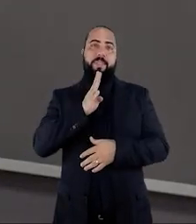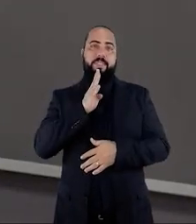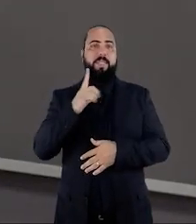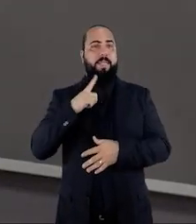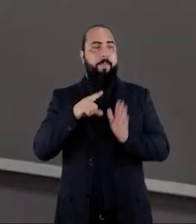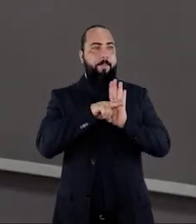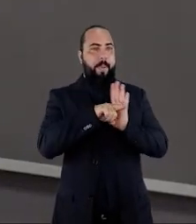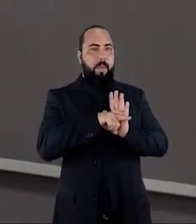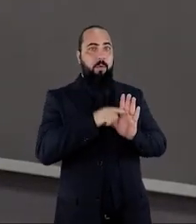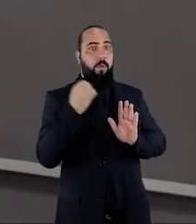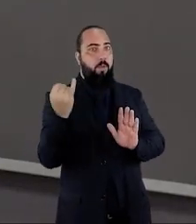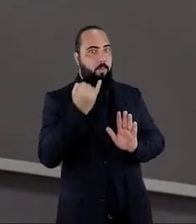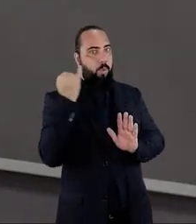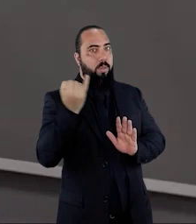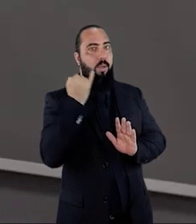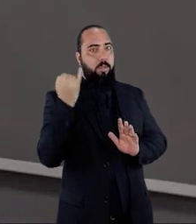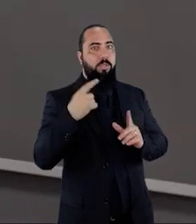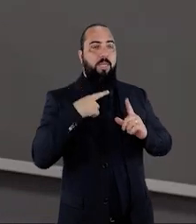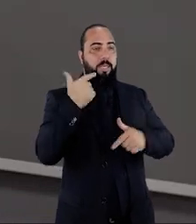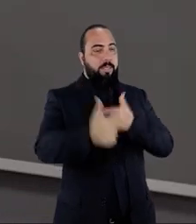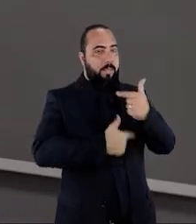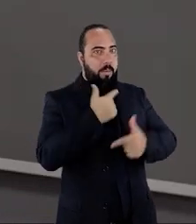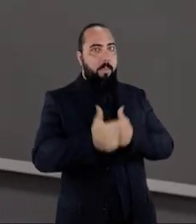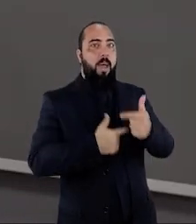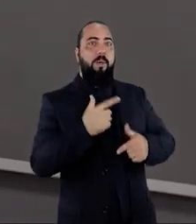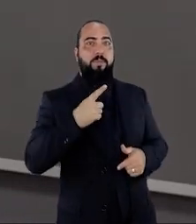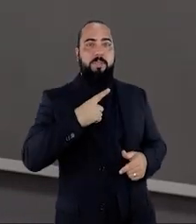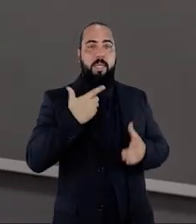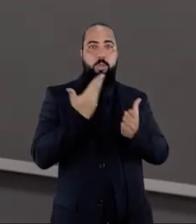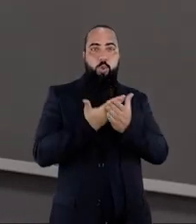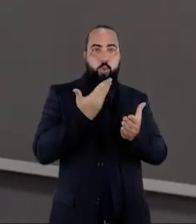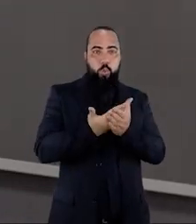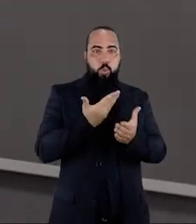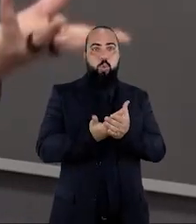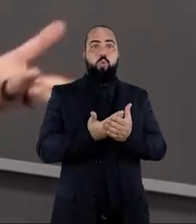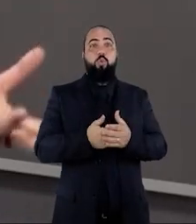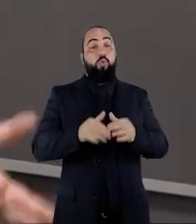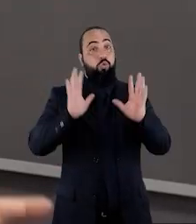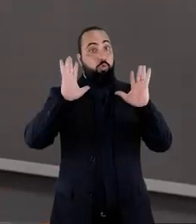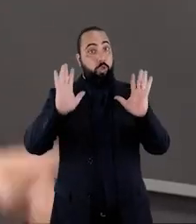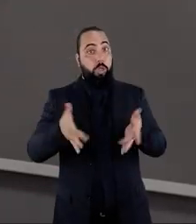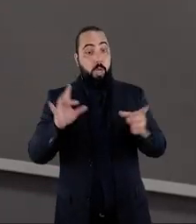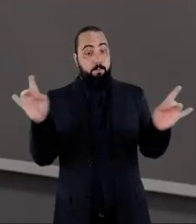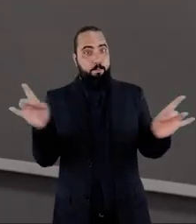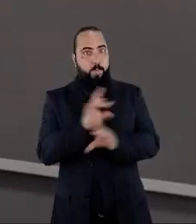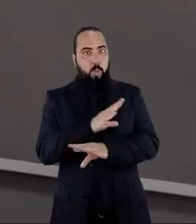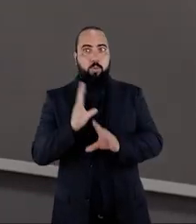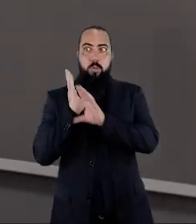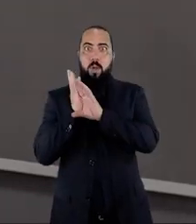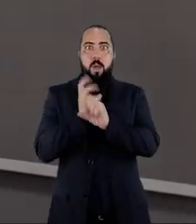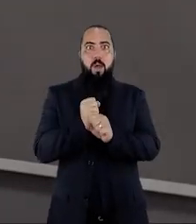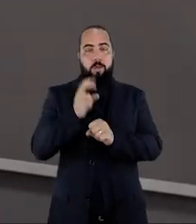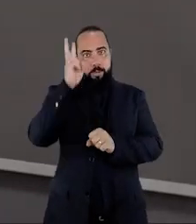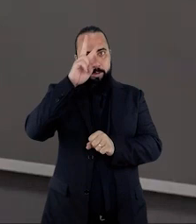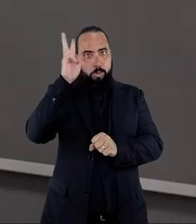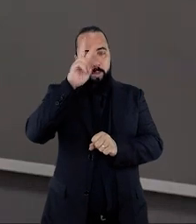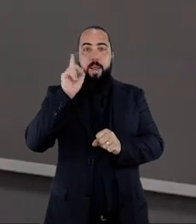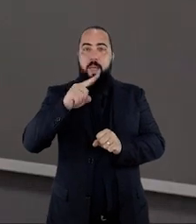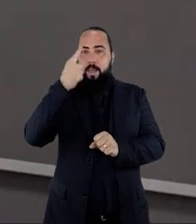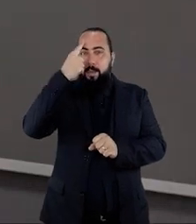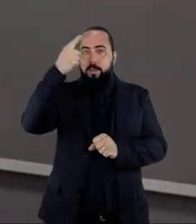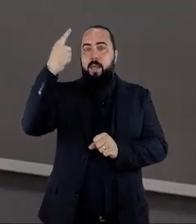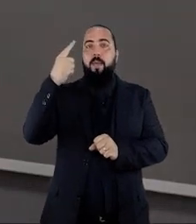melhor conhecidas. Existem pesquisas importantes, existem trabalhos, existem estudos que já estão trazendo